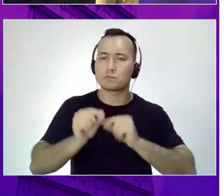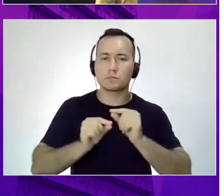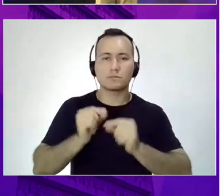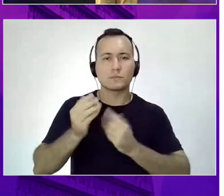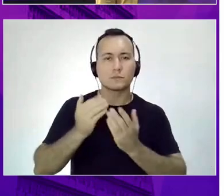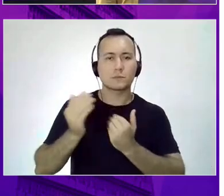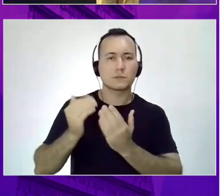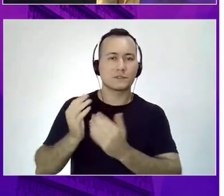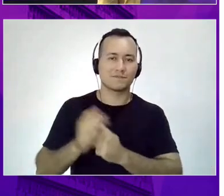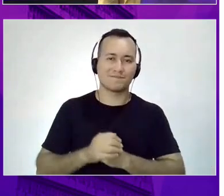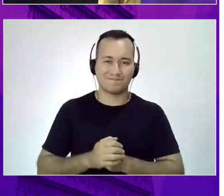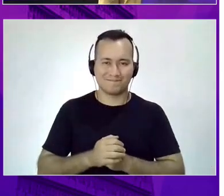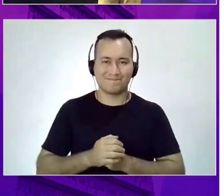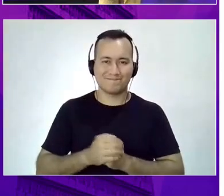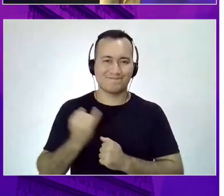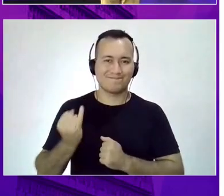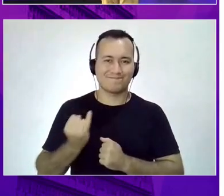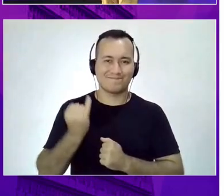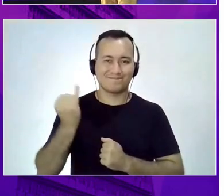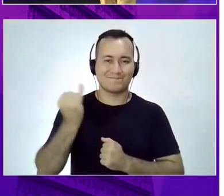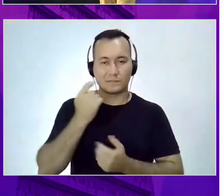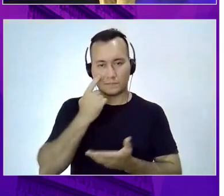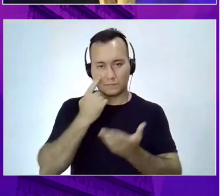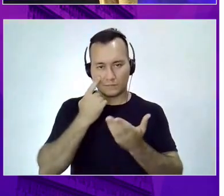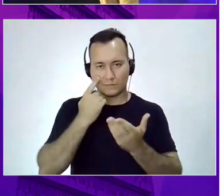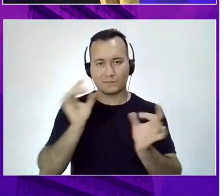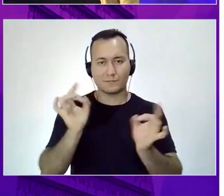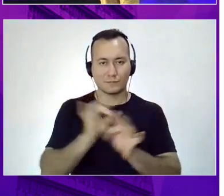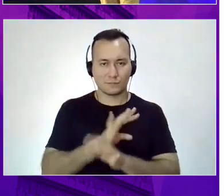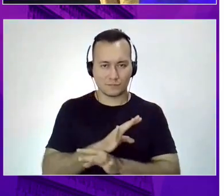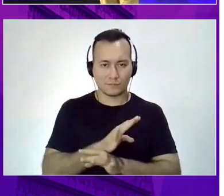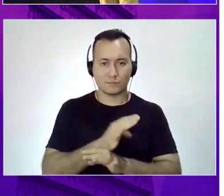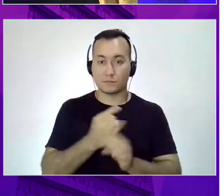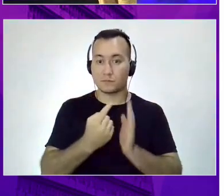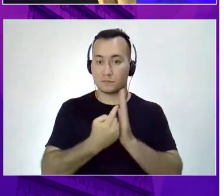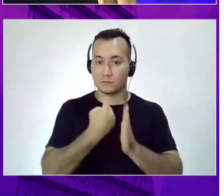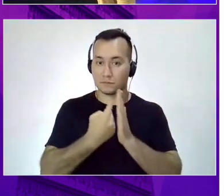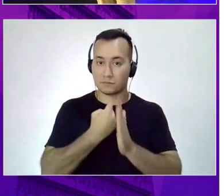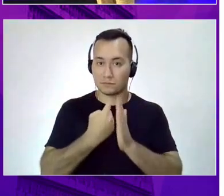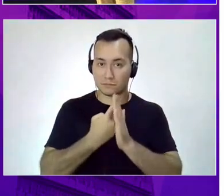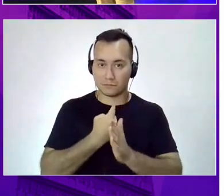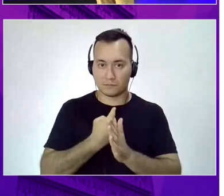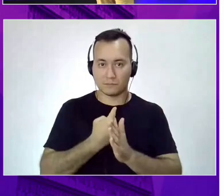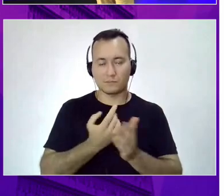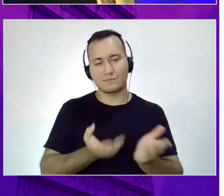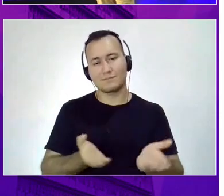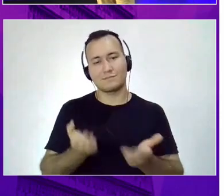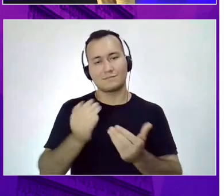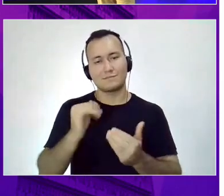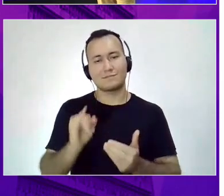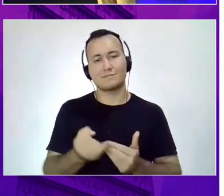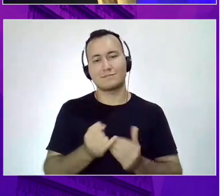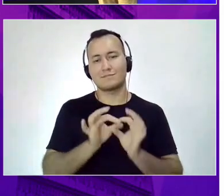E é isso aí, galera. Se alguém quiser alguma pergunta, se alguém quiser trocar uma ideia sobre essa aplicação ou